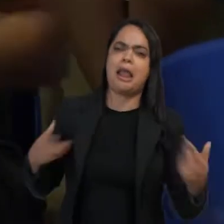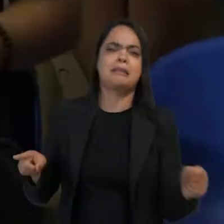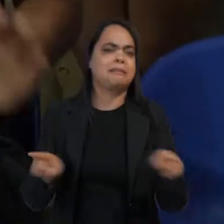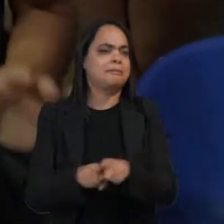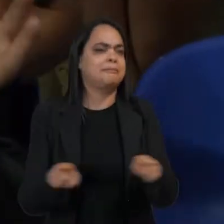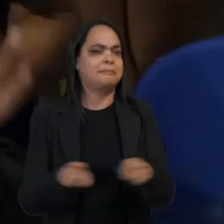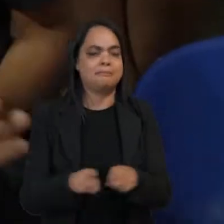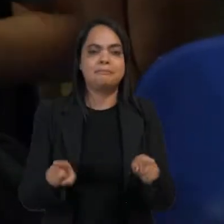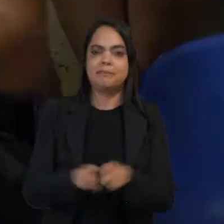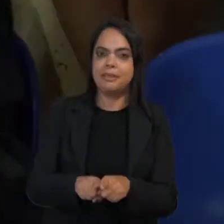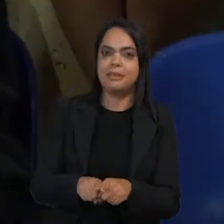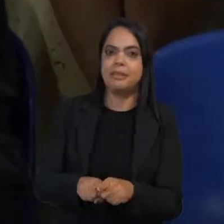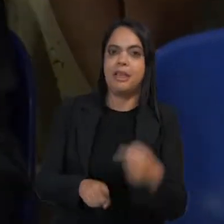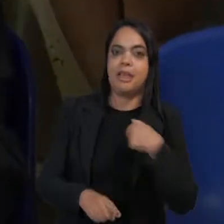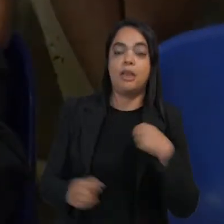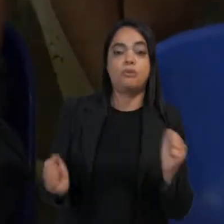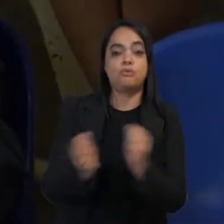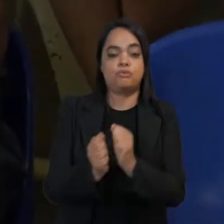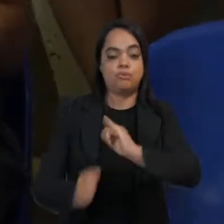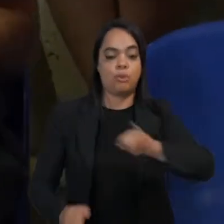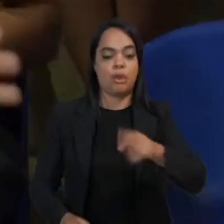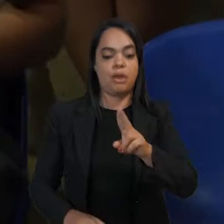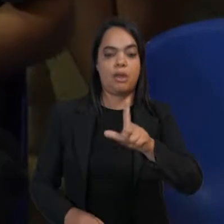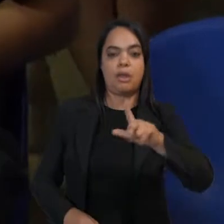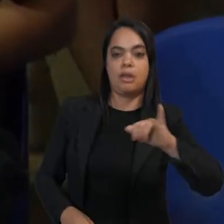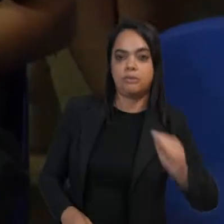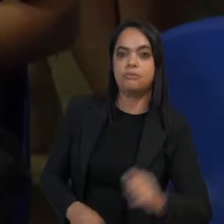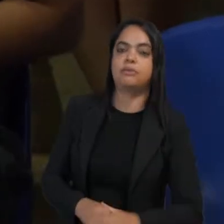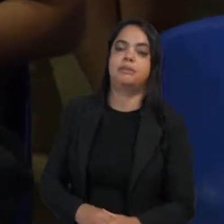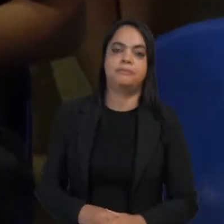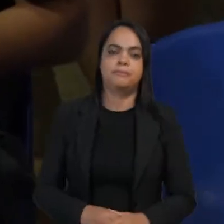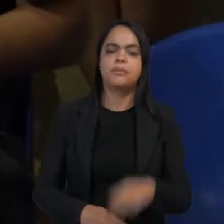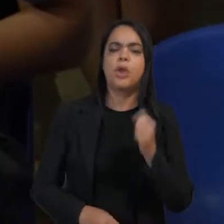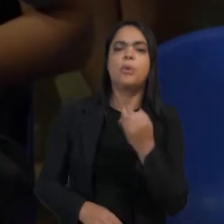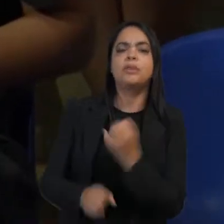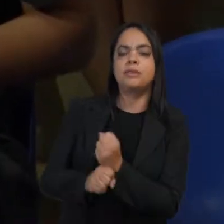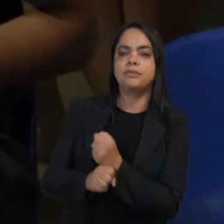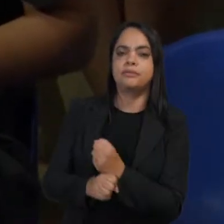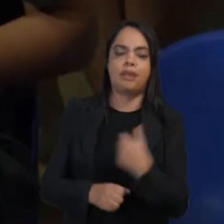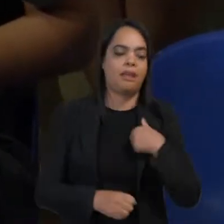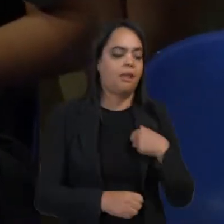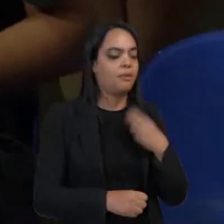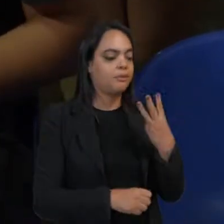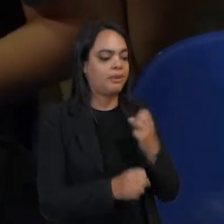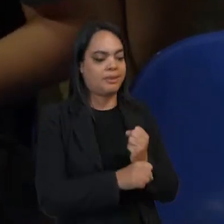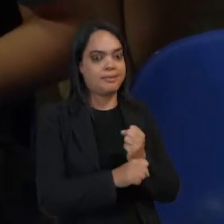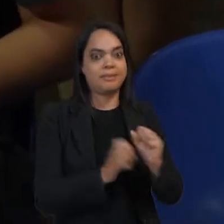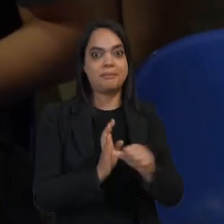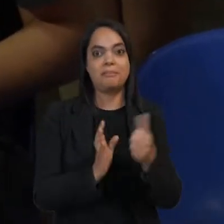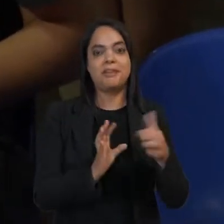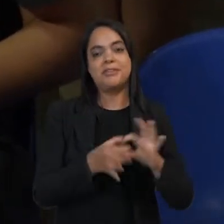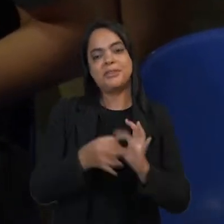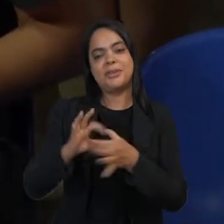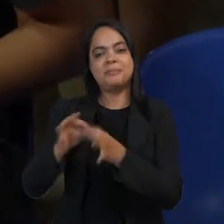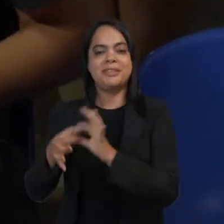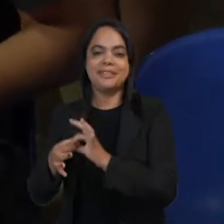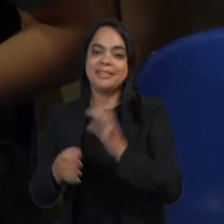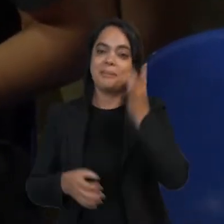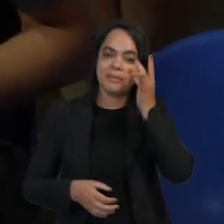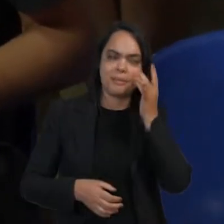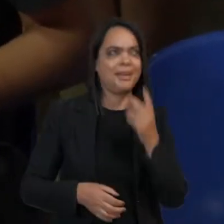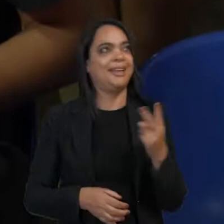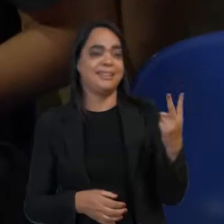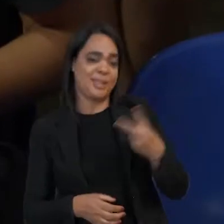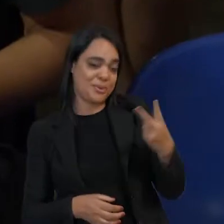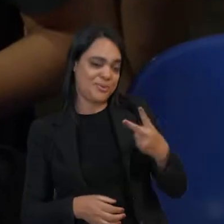tá sensacional. Eu tô aqui com a Júlia. Júlia, quanto tempo você tá na faculdade? Eu tô há 3 anos na faculdade. Essa é a minha primeira Olimpíadas presencial, na verdade,